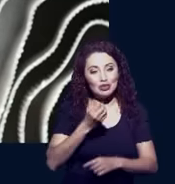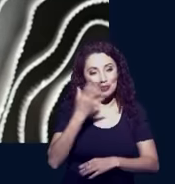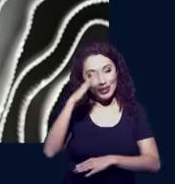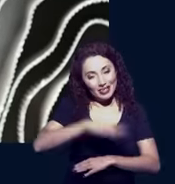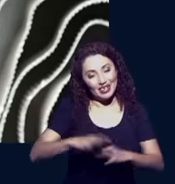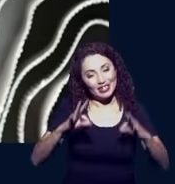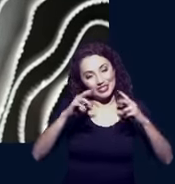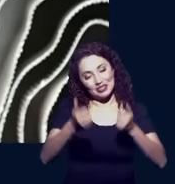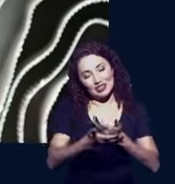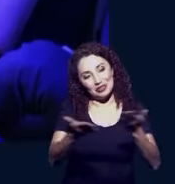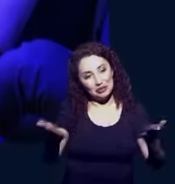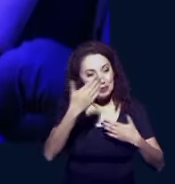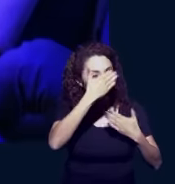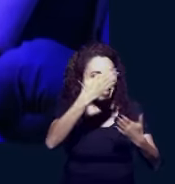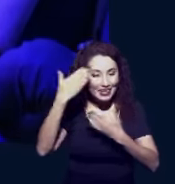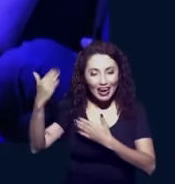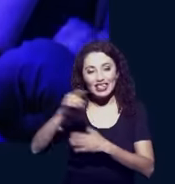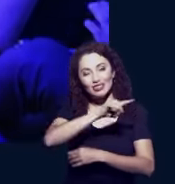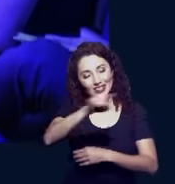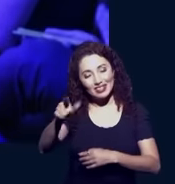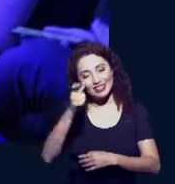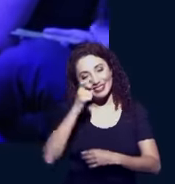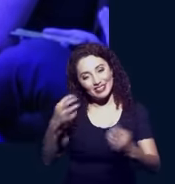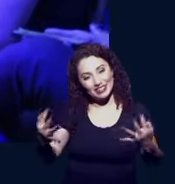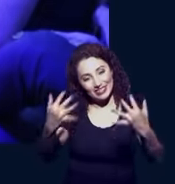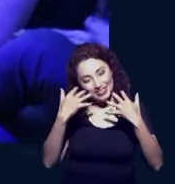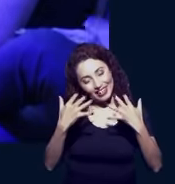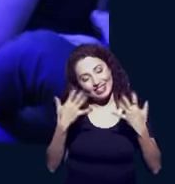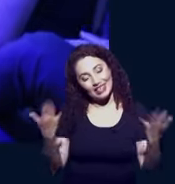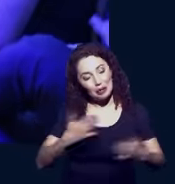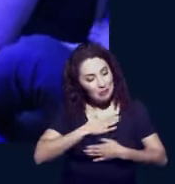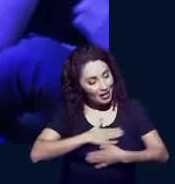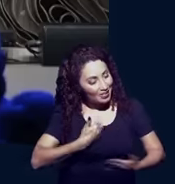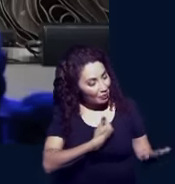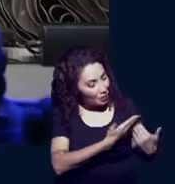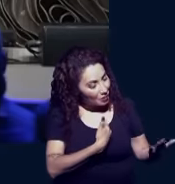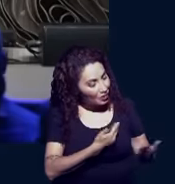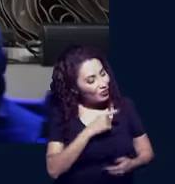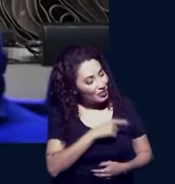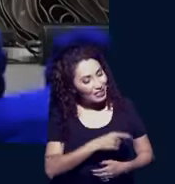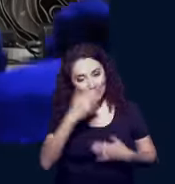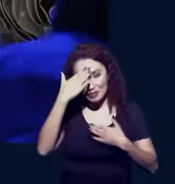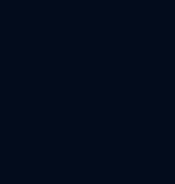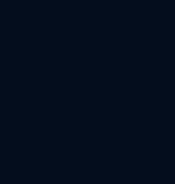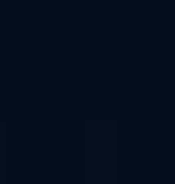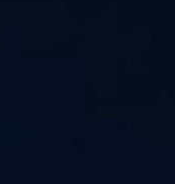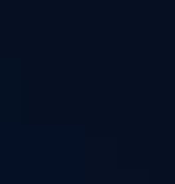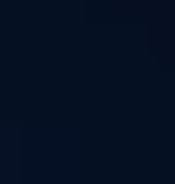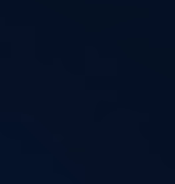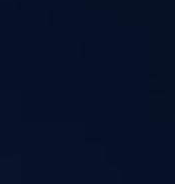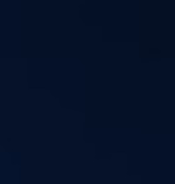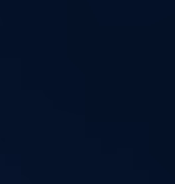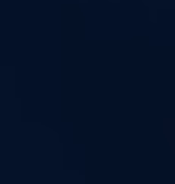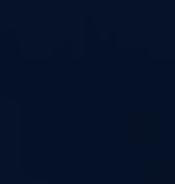tarde a todos Obrigado a todos estão nos assistindo aqui Stefan prazer conversar sempre obrigado a